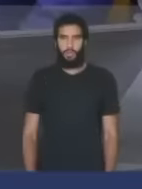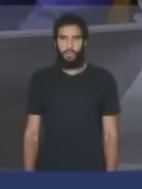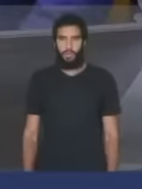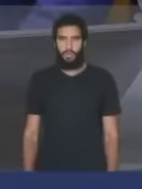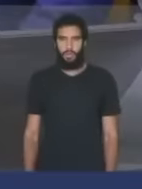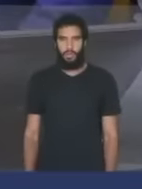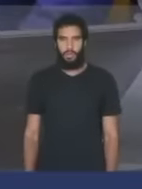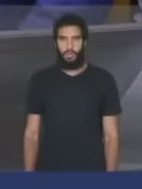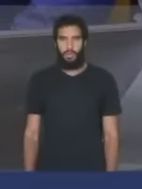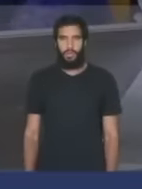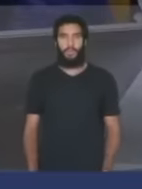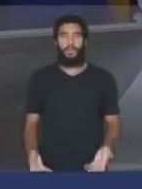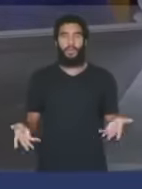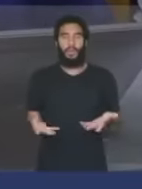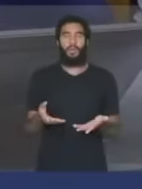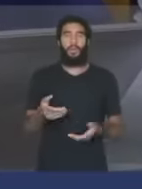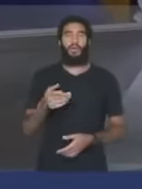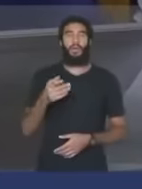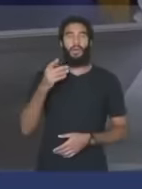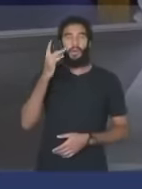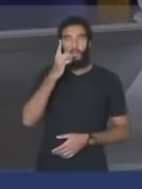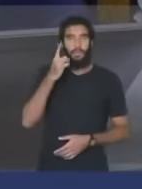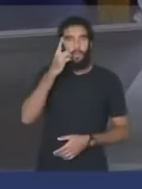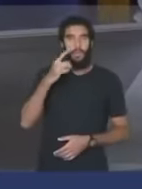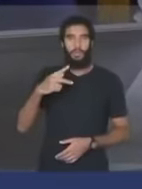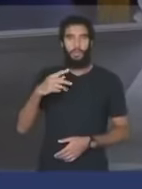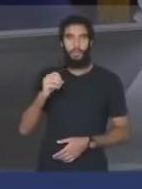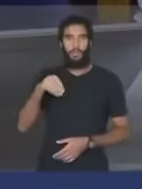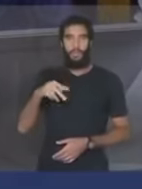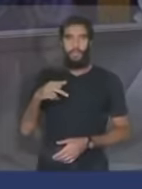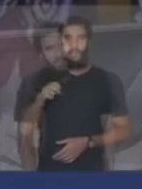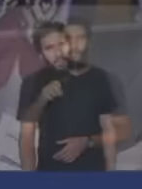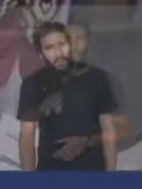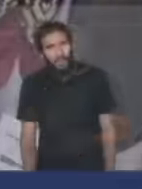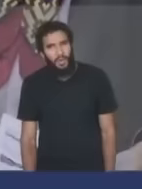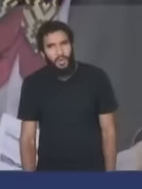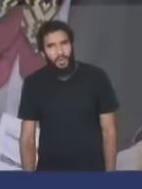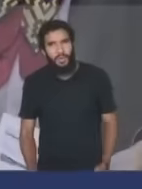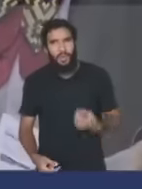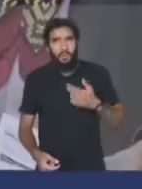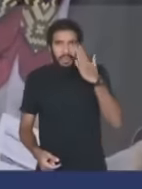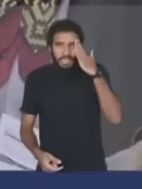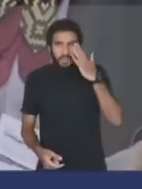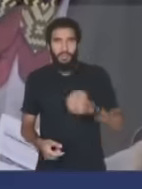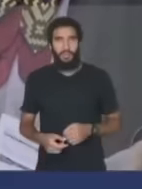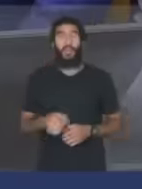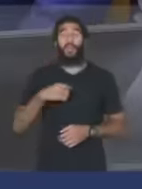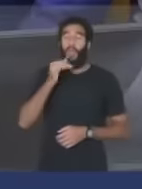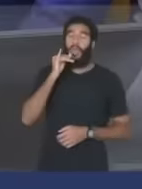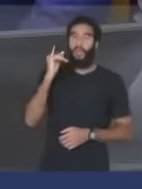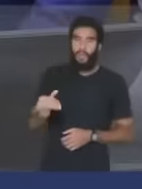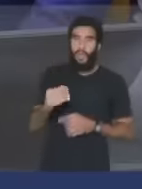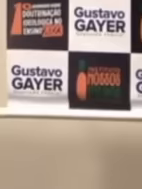Palavra para o deputado Pompeu de Matos. Muito obrigado, deputado Sócio Cavalcante. Eu já te disse, eu não disse a palavra atacar,